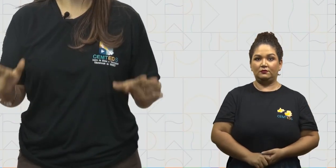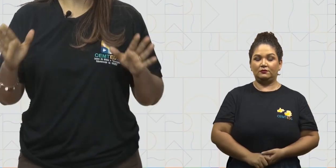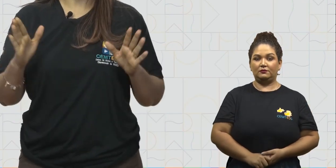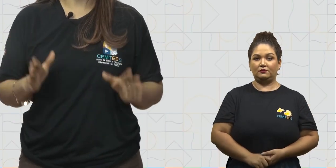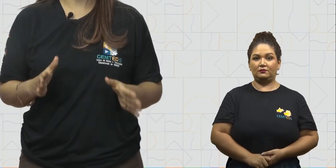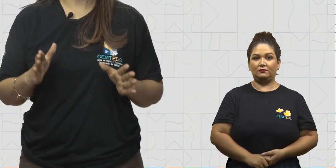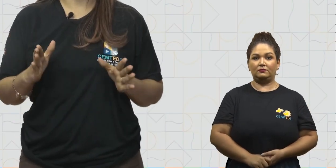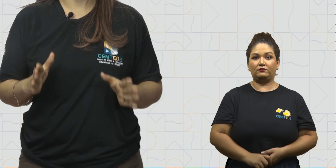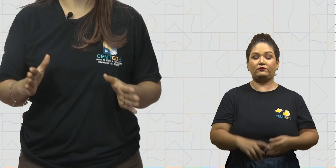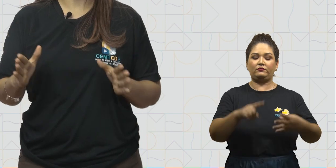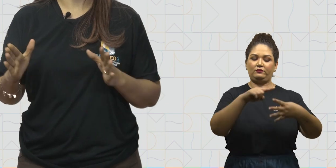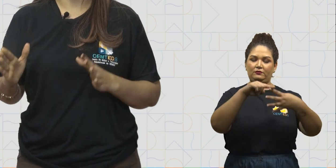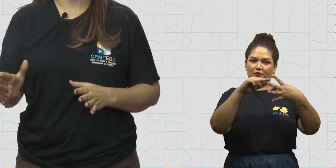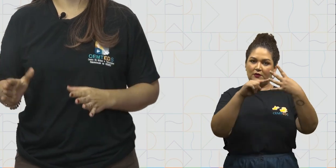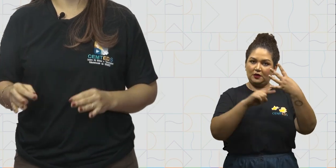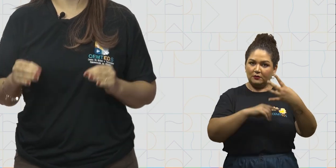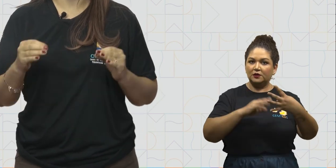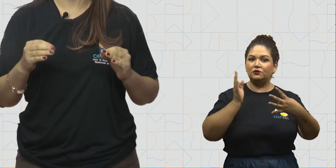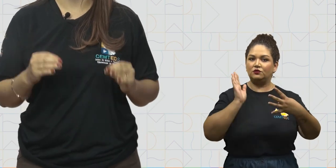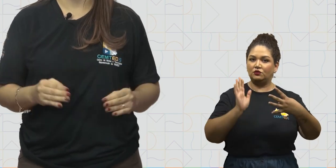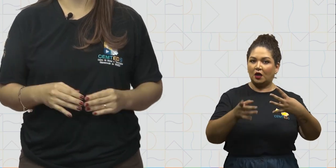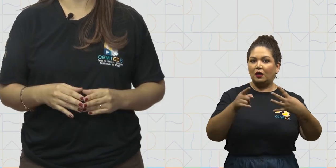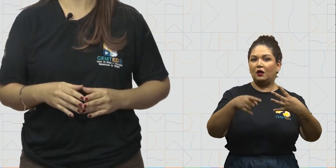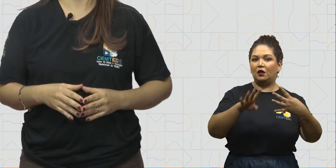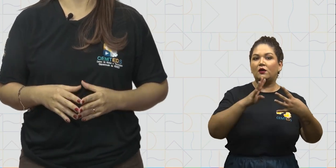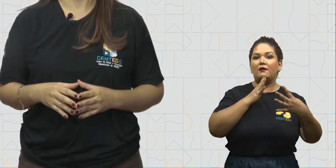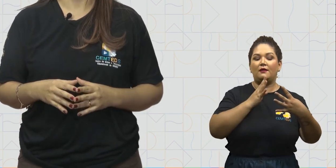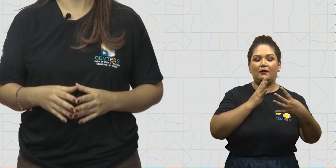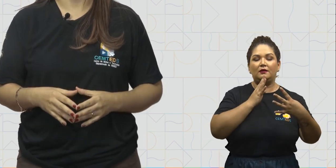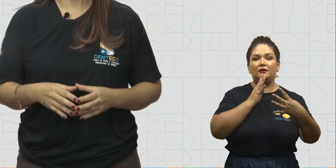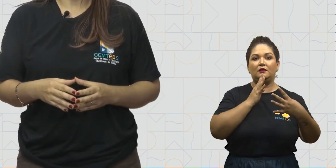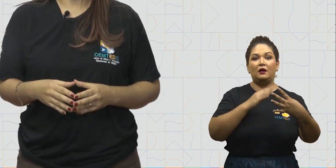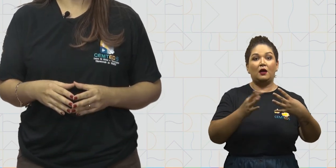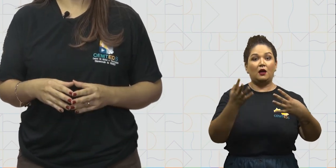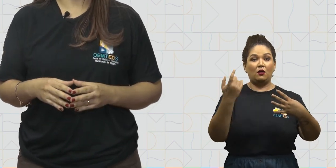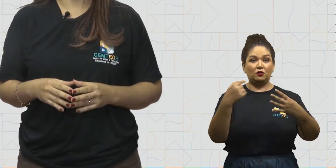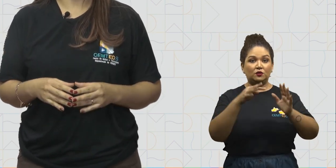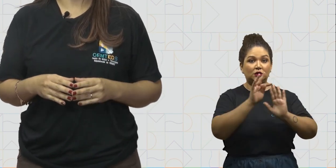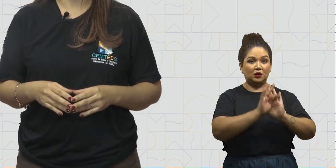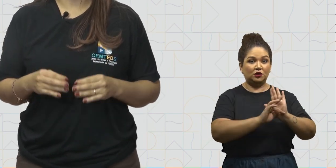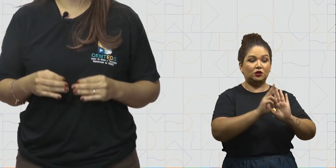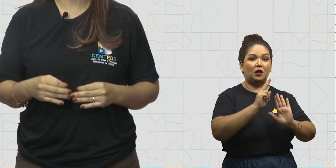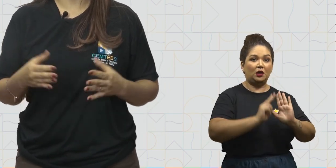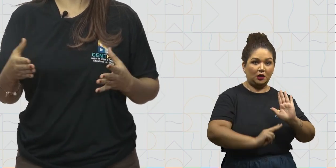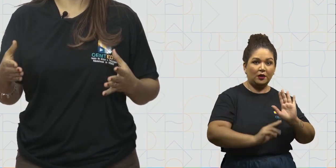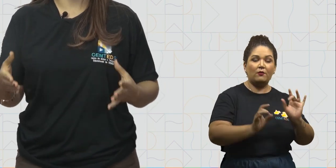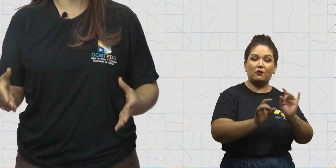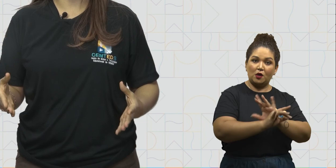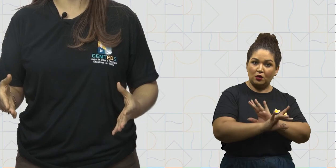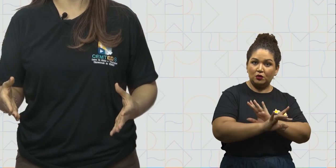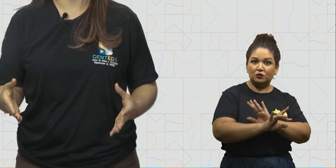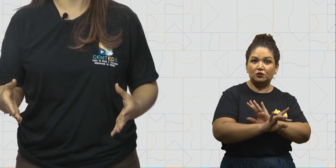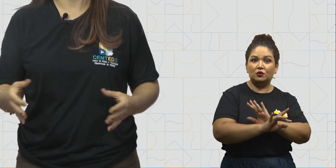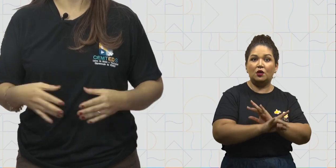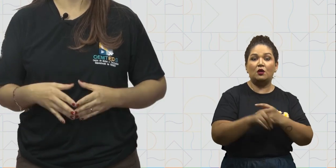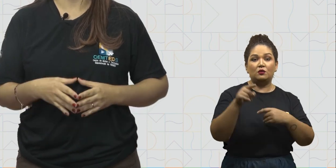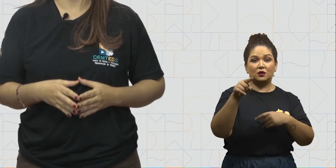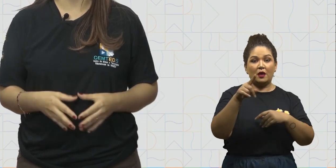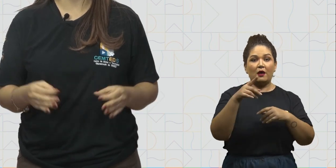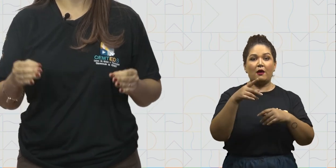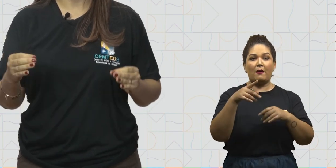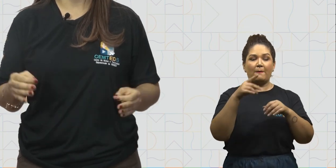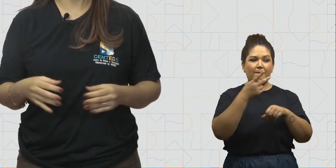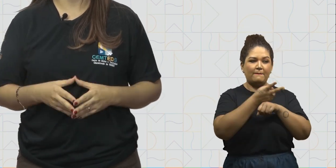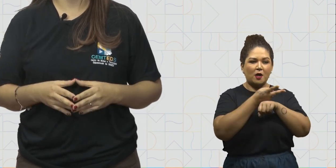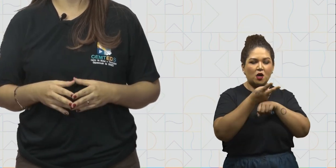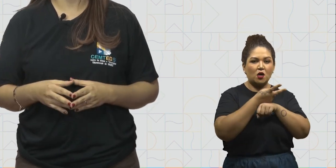bem! Após esses 4 passos mostrados aqui a você, vamos agora ler um texto já produzido e